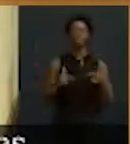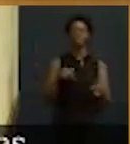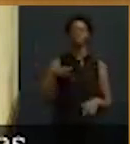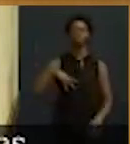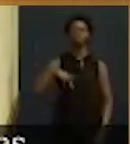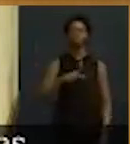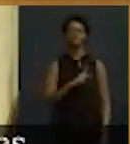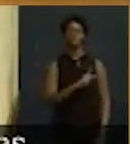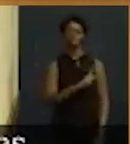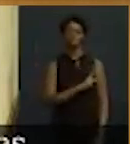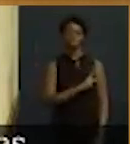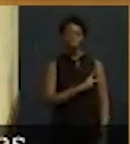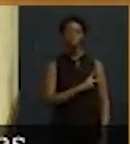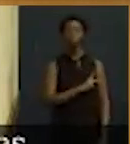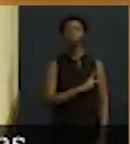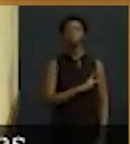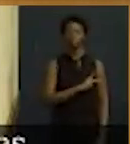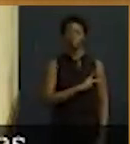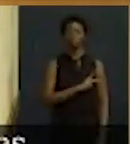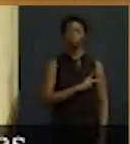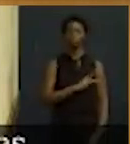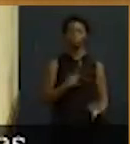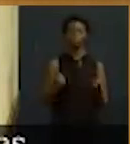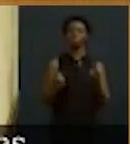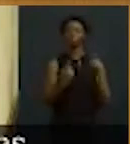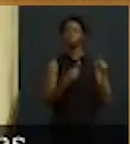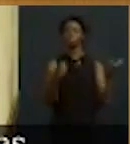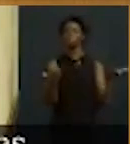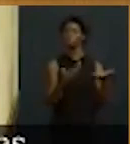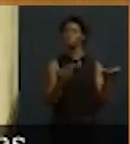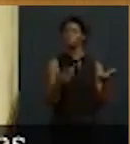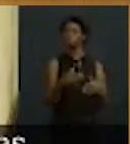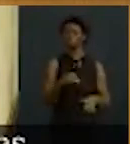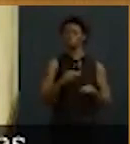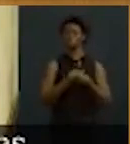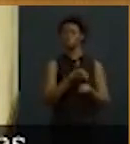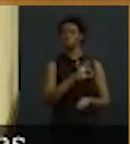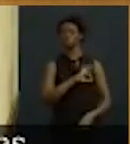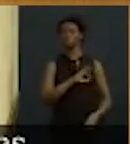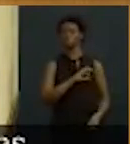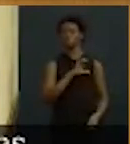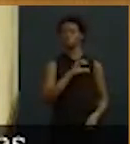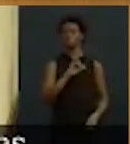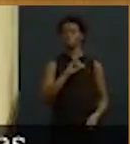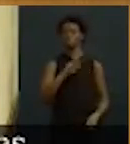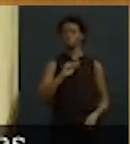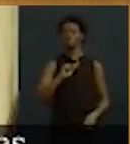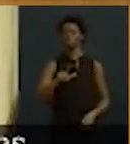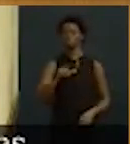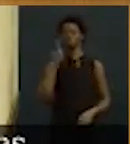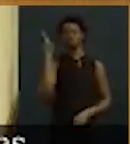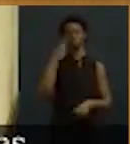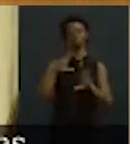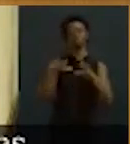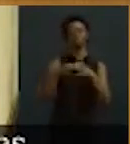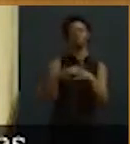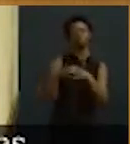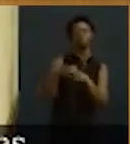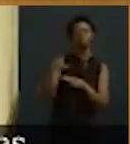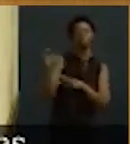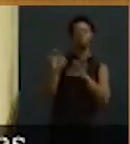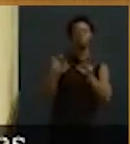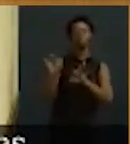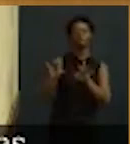Ministério Público no combate hoje com a Polícia Civil a um é um grupo de crime organizado